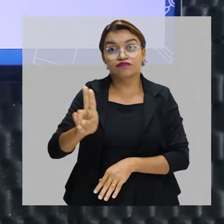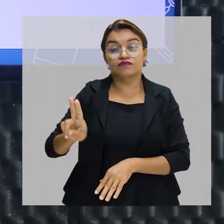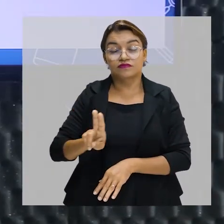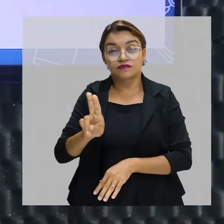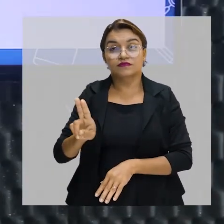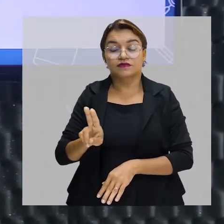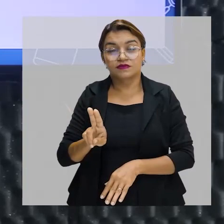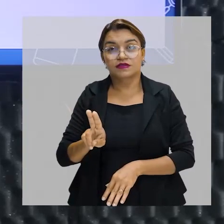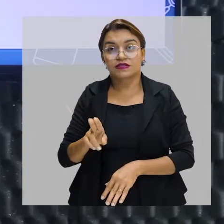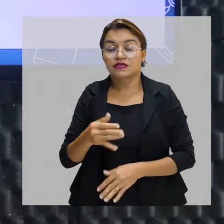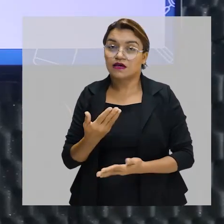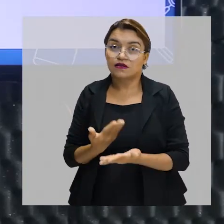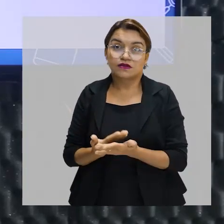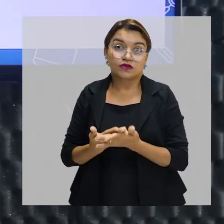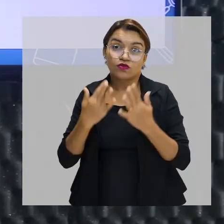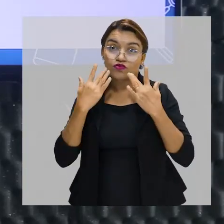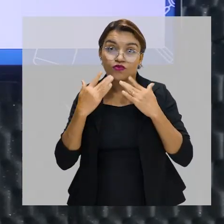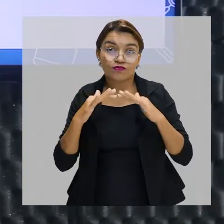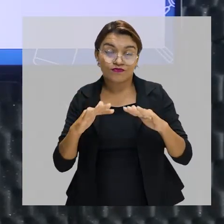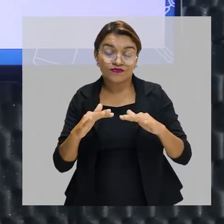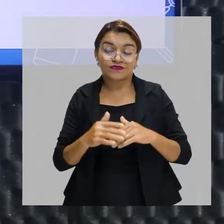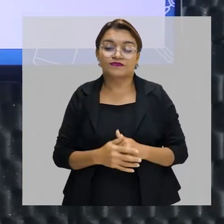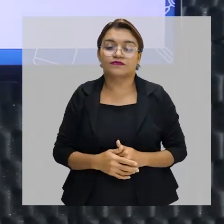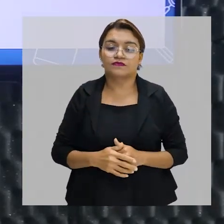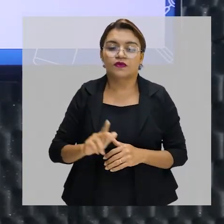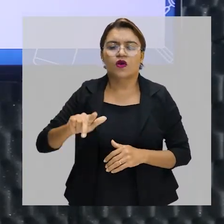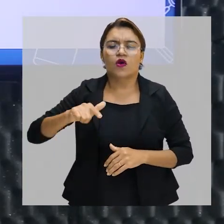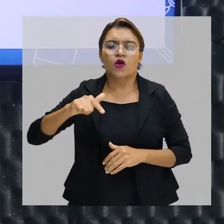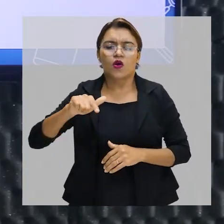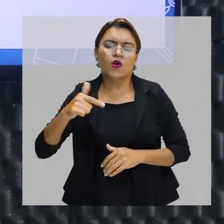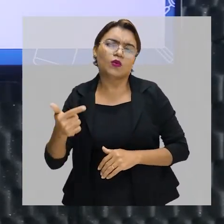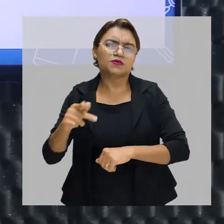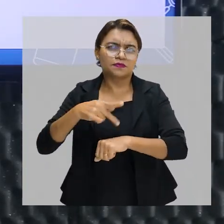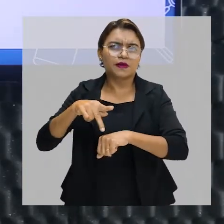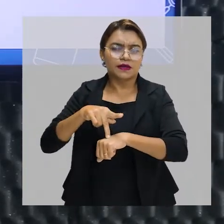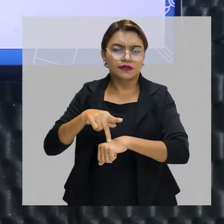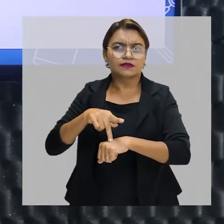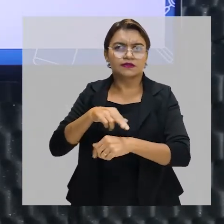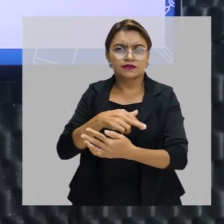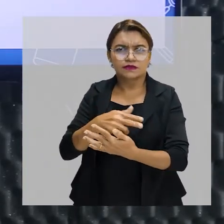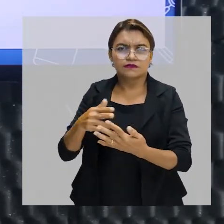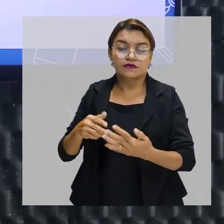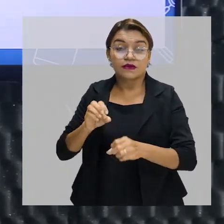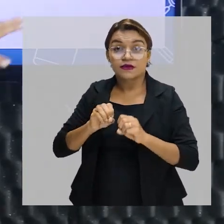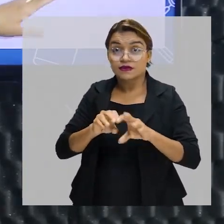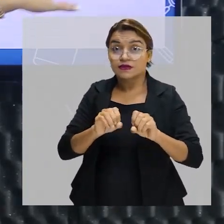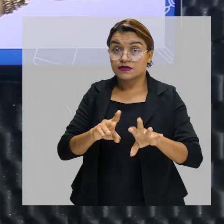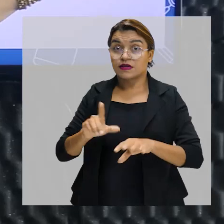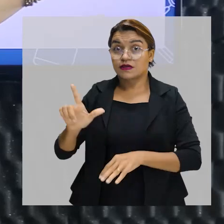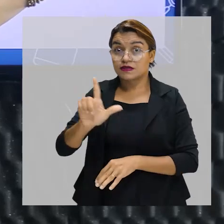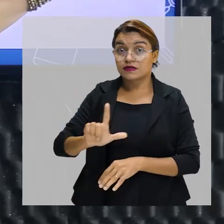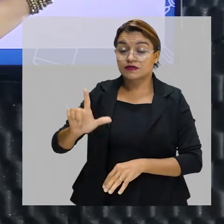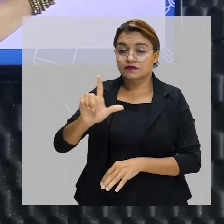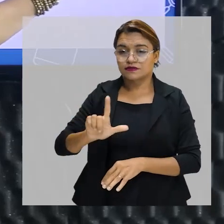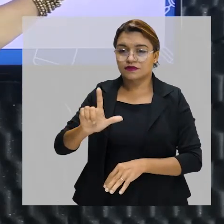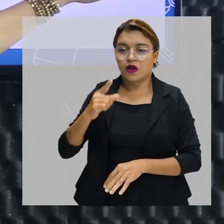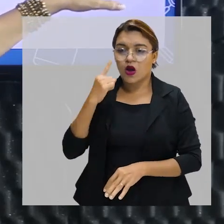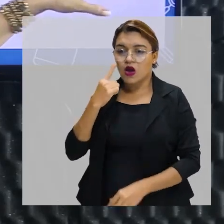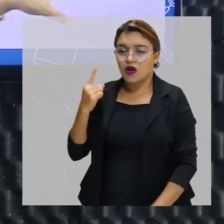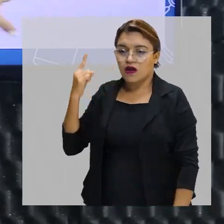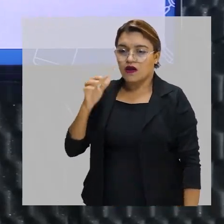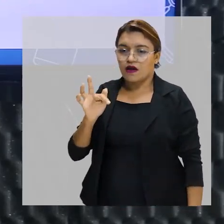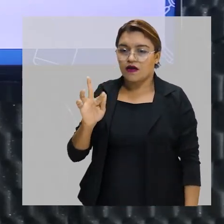se estuda, é natural e é normal. Em vários outros países africanos é ensinada a literatura, olha só,